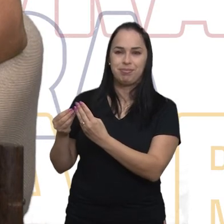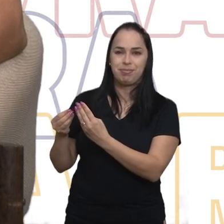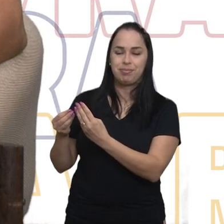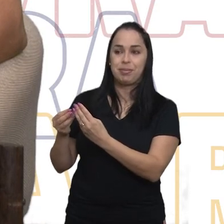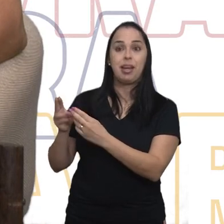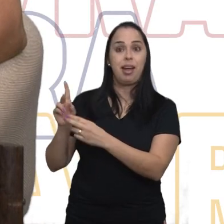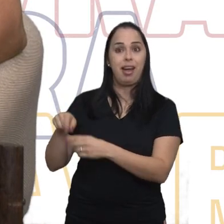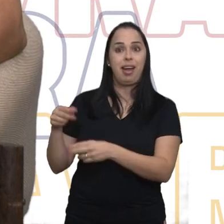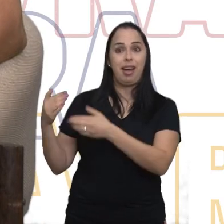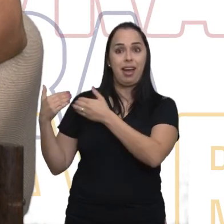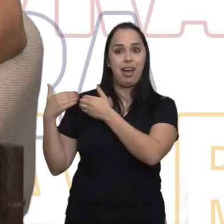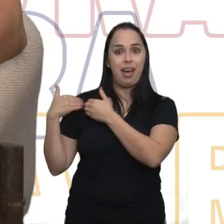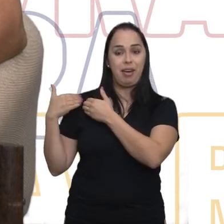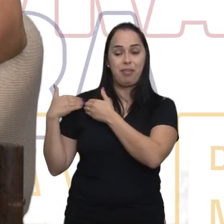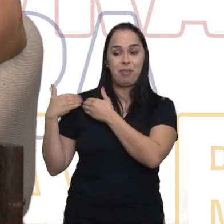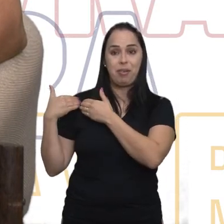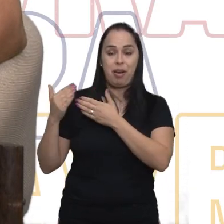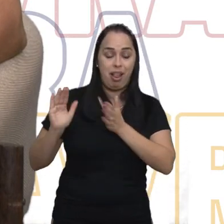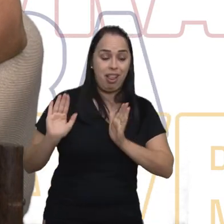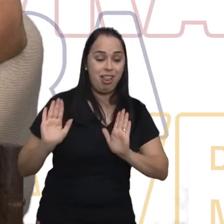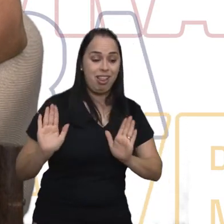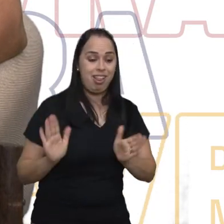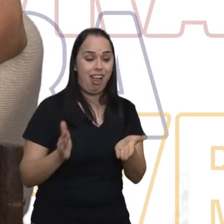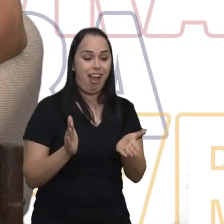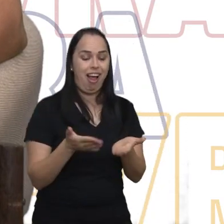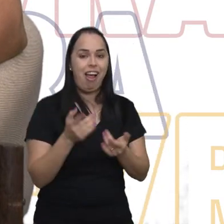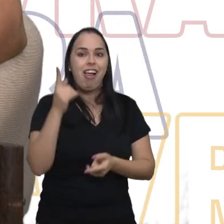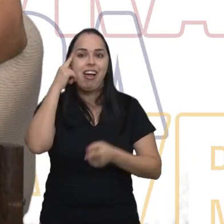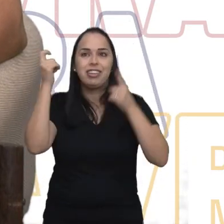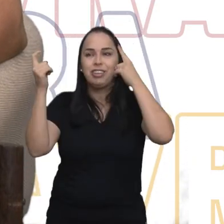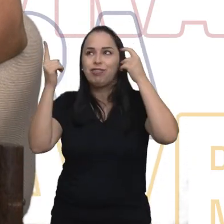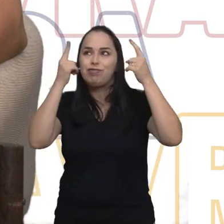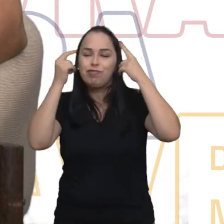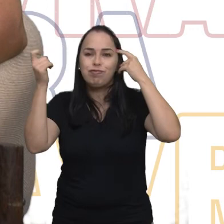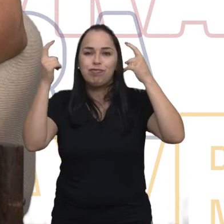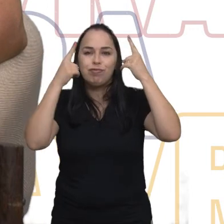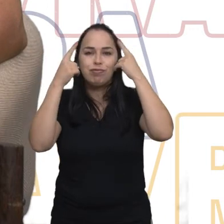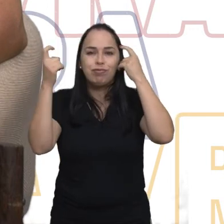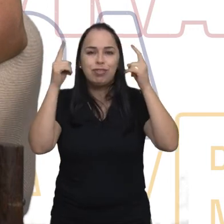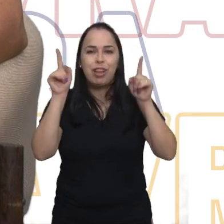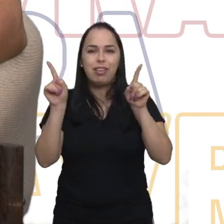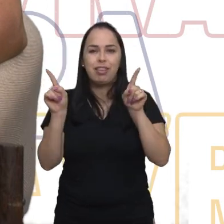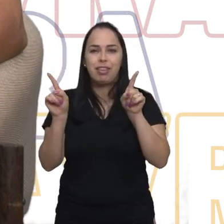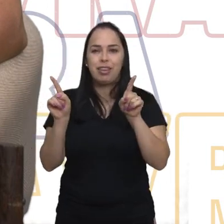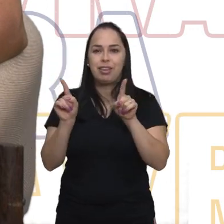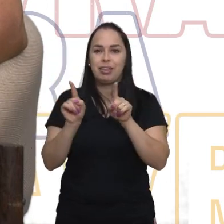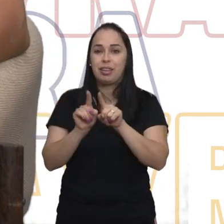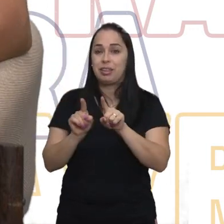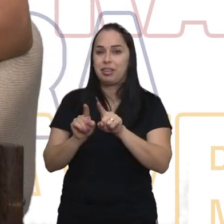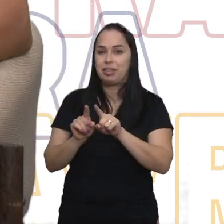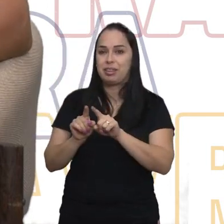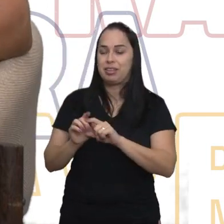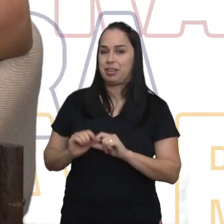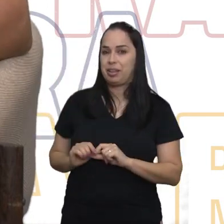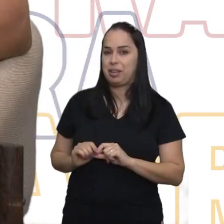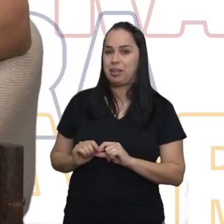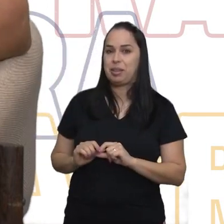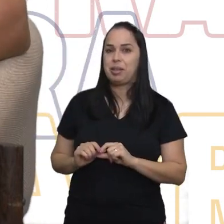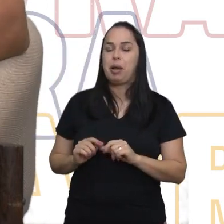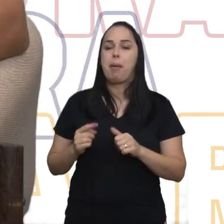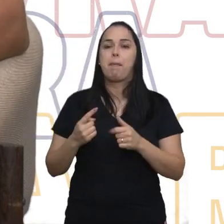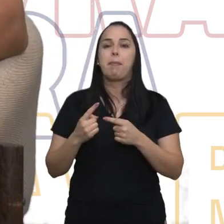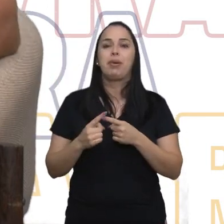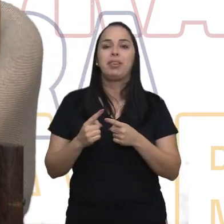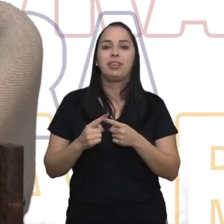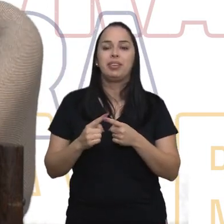responsável pelo fomento, pelas ideias, né? As atribuições todas do museu passa por um cunho